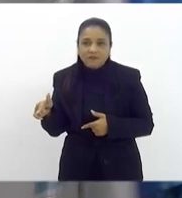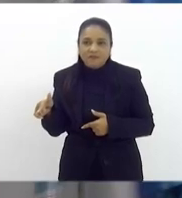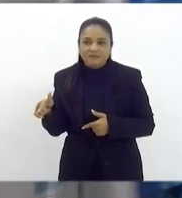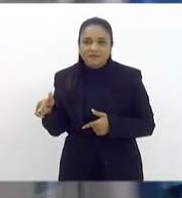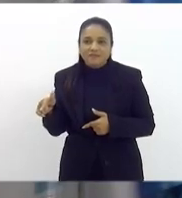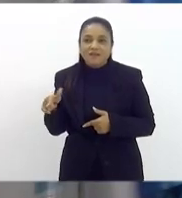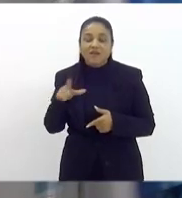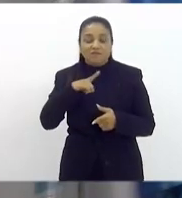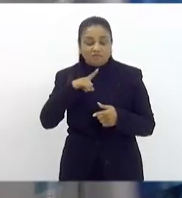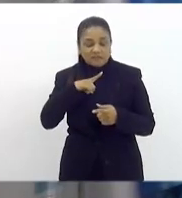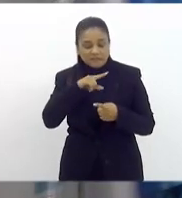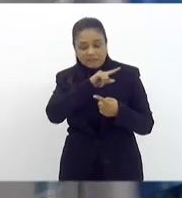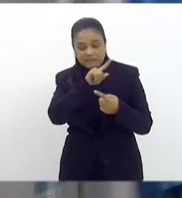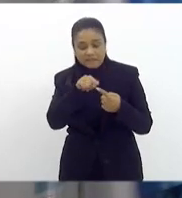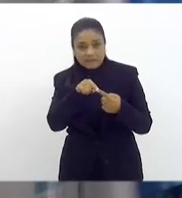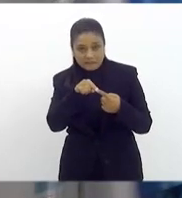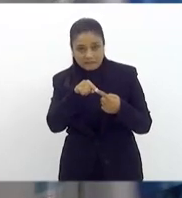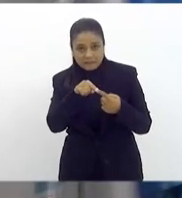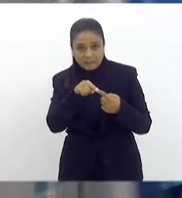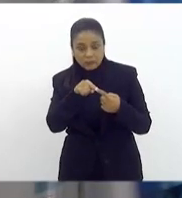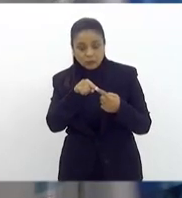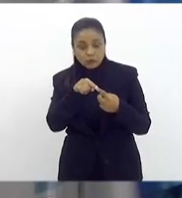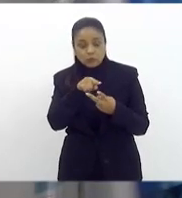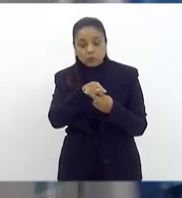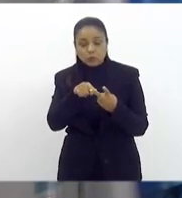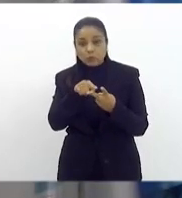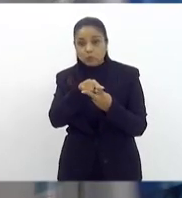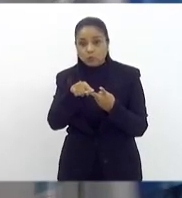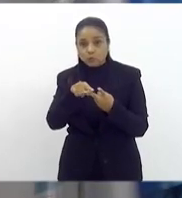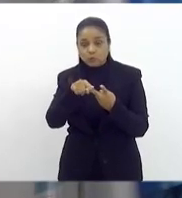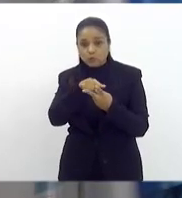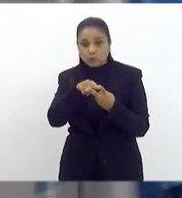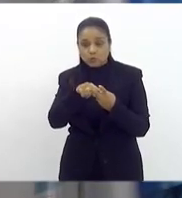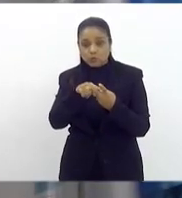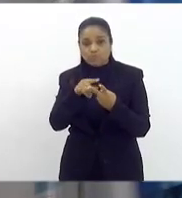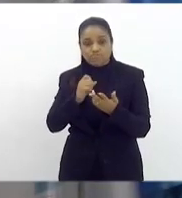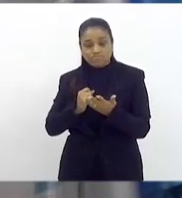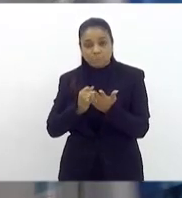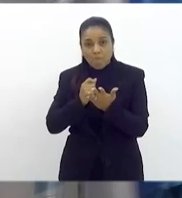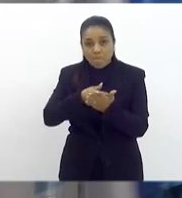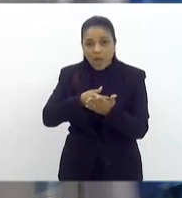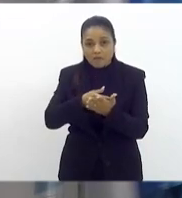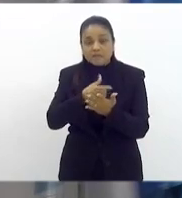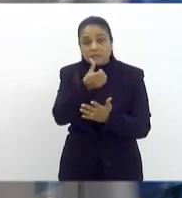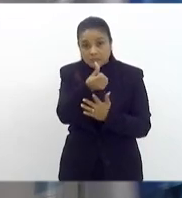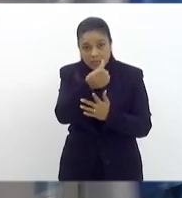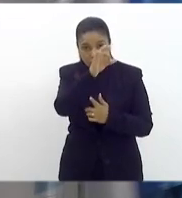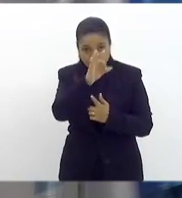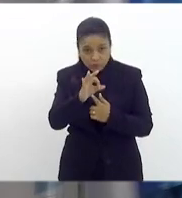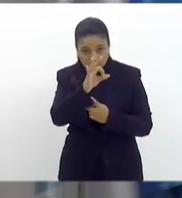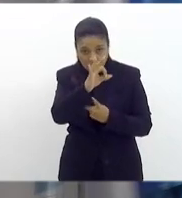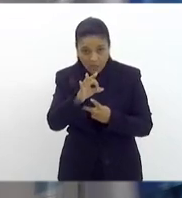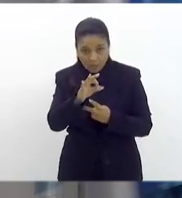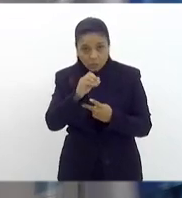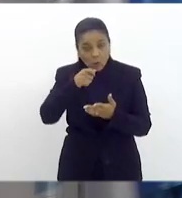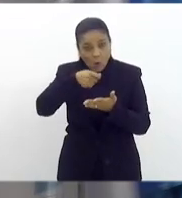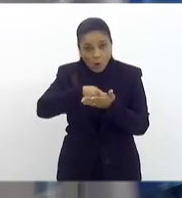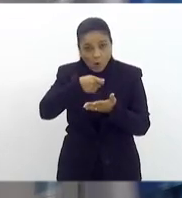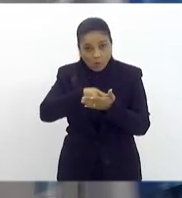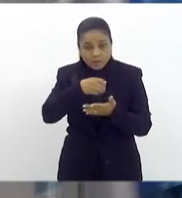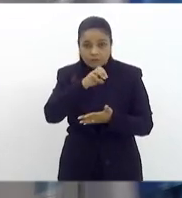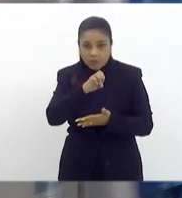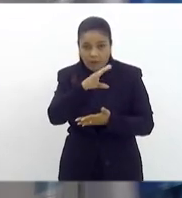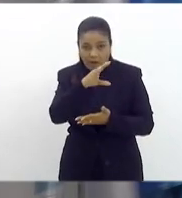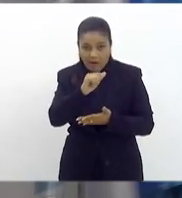dessa taxa. Você tem uma dupla via de tributo. Lógico. Né? Quer dizer, primeira questão do 6% da cobrança, do serviço de cobrança do